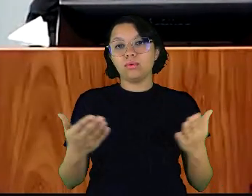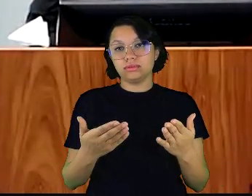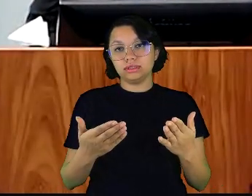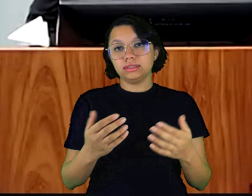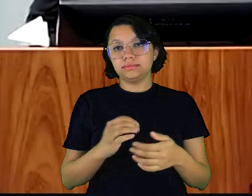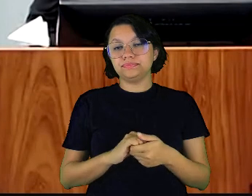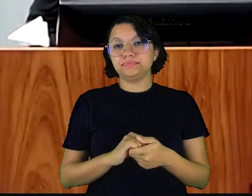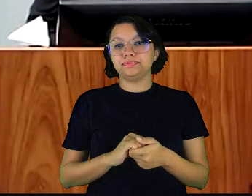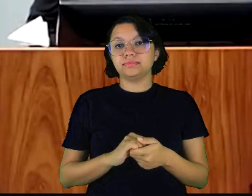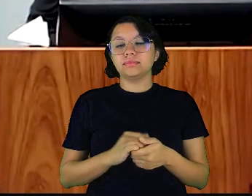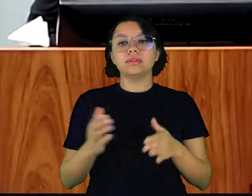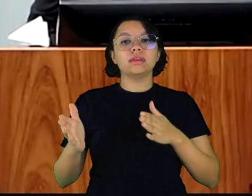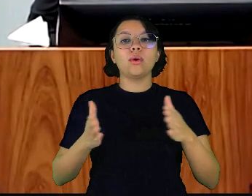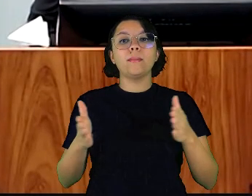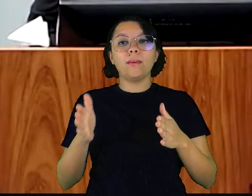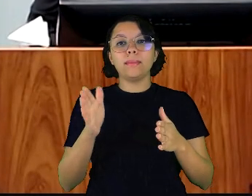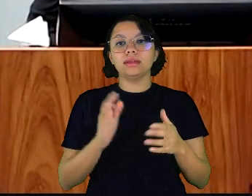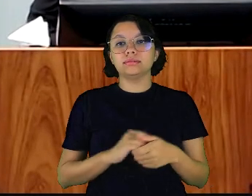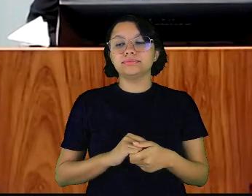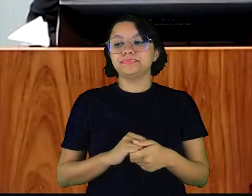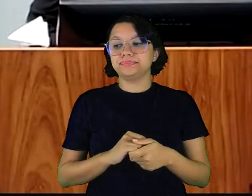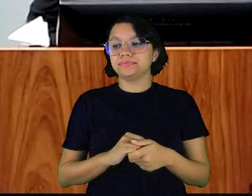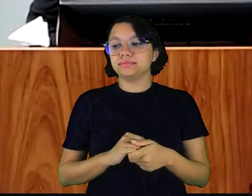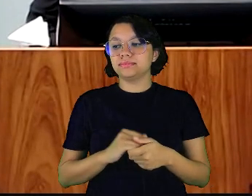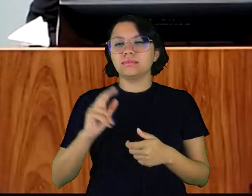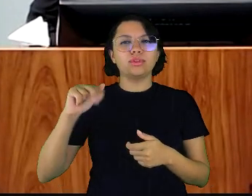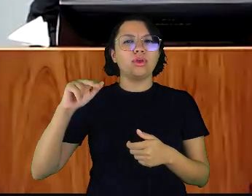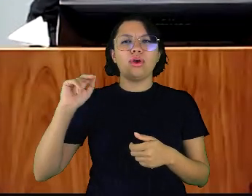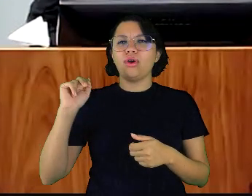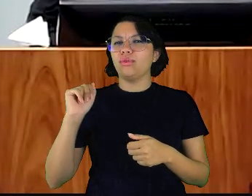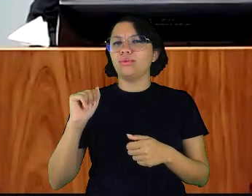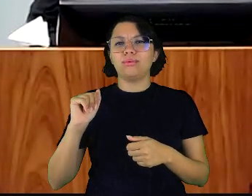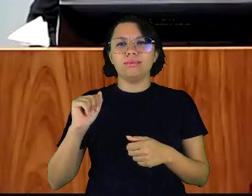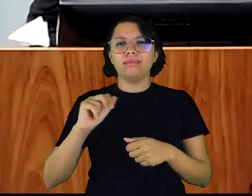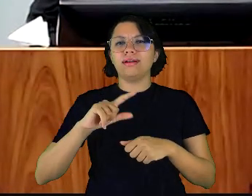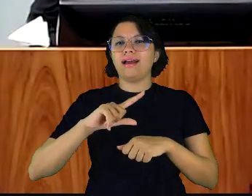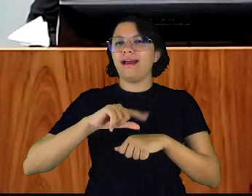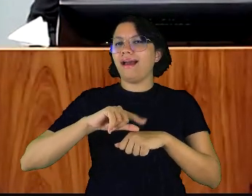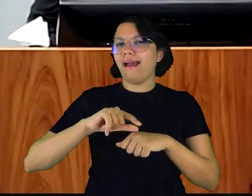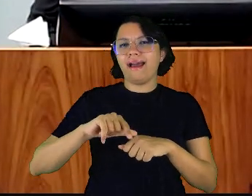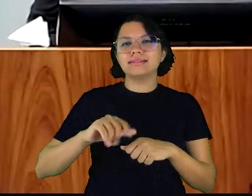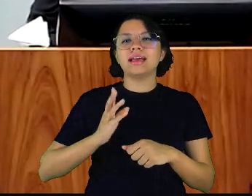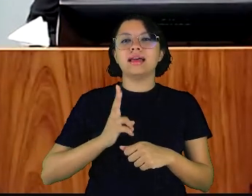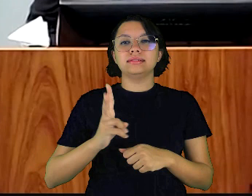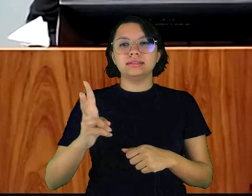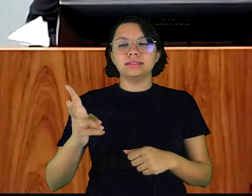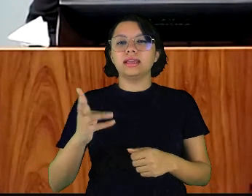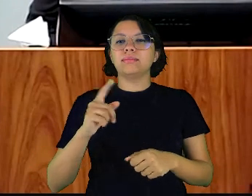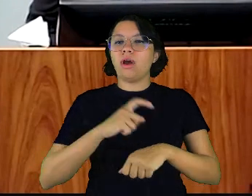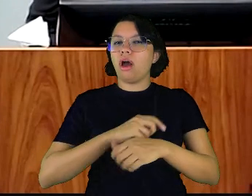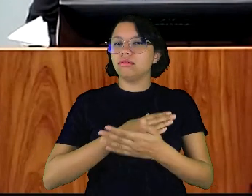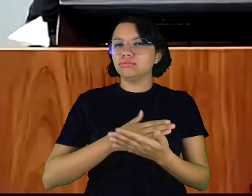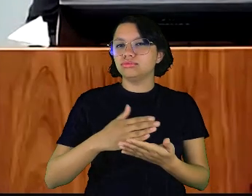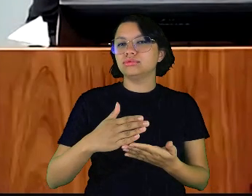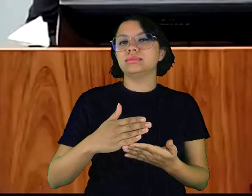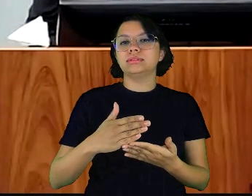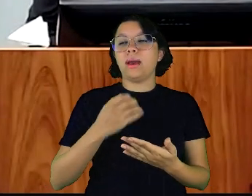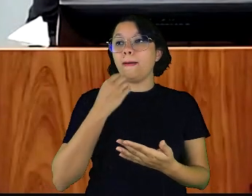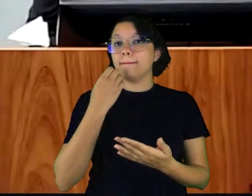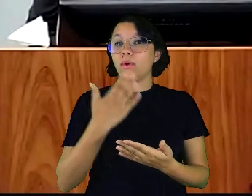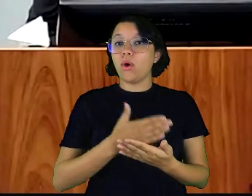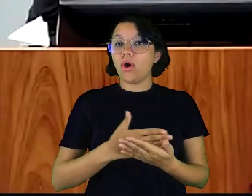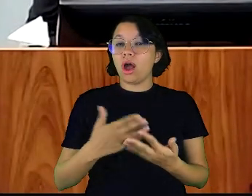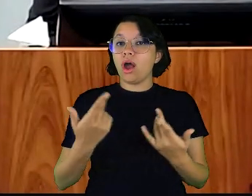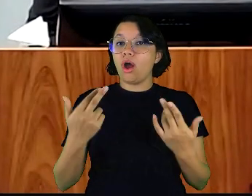aqui que esse é o momento. Nunca é tarde, é sempre a hora de começar. Quando são boas iniciativas como essa, eu só